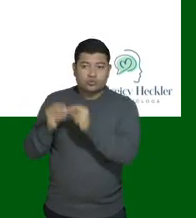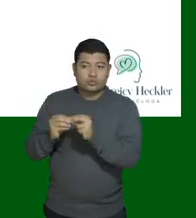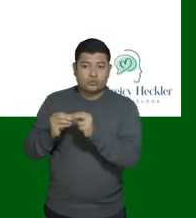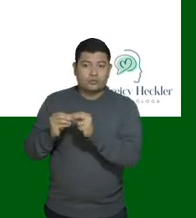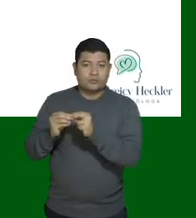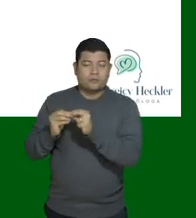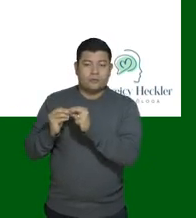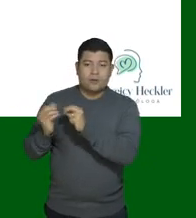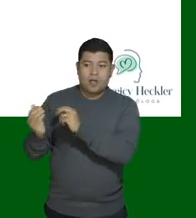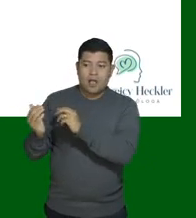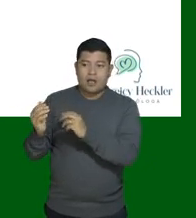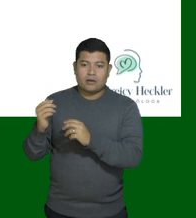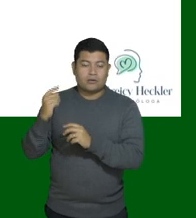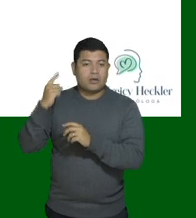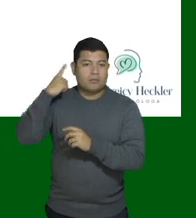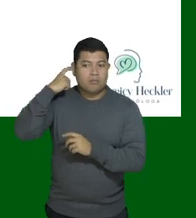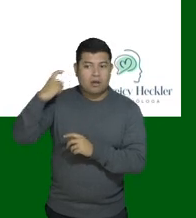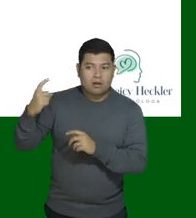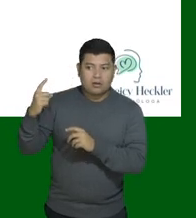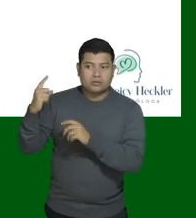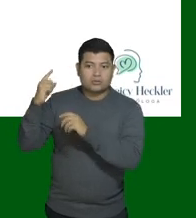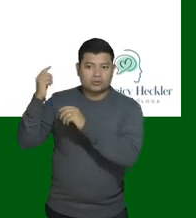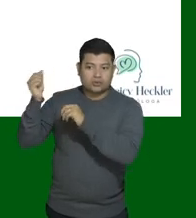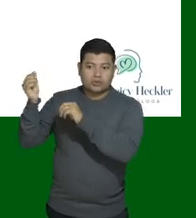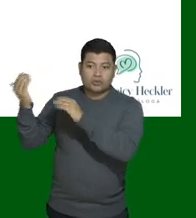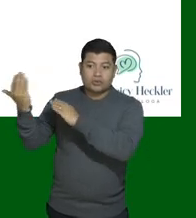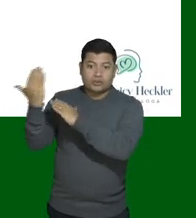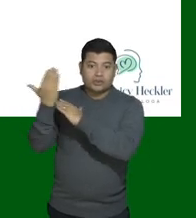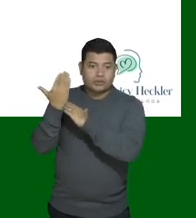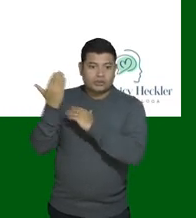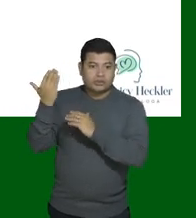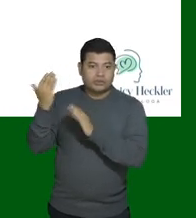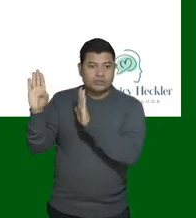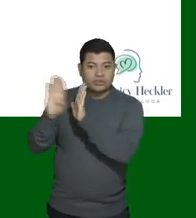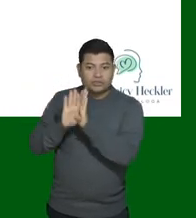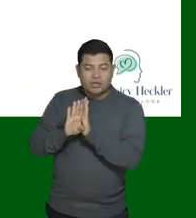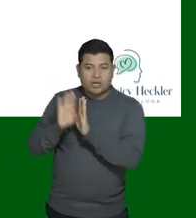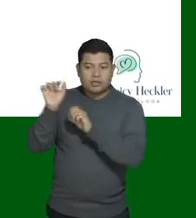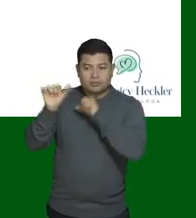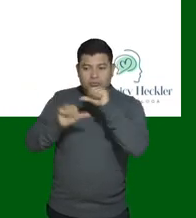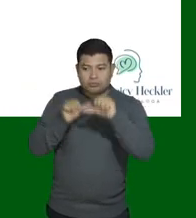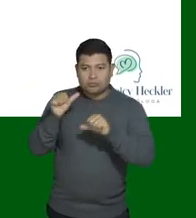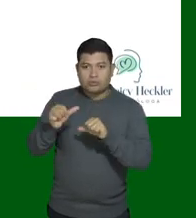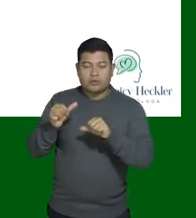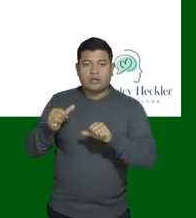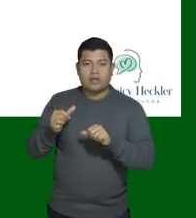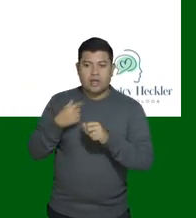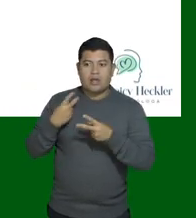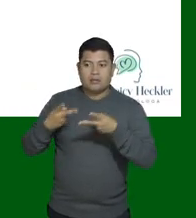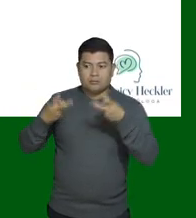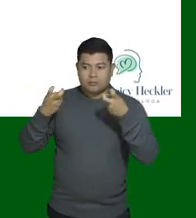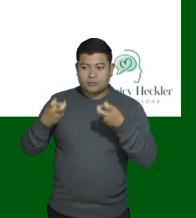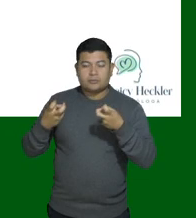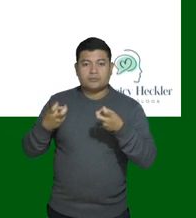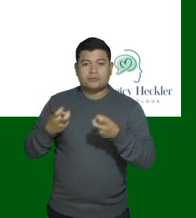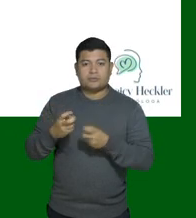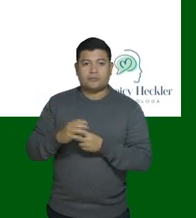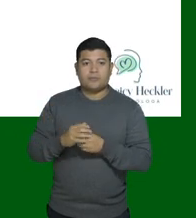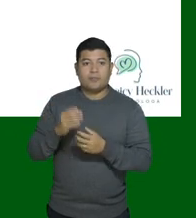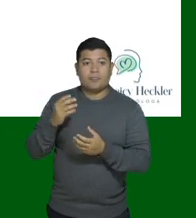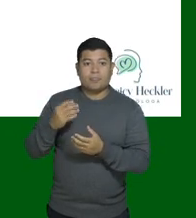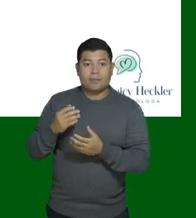recebe informação, transforma o estímulo e vai fazer a percepção da frequência,